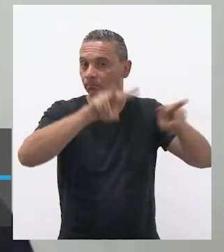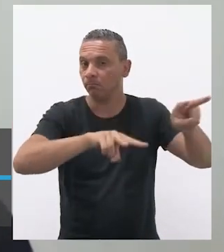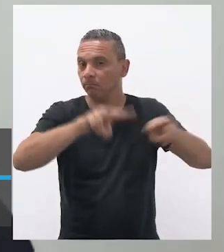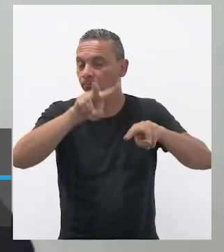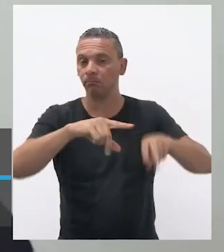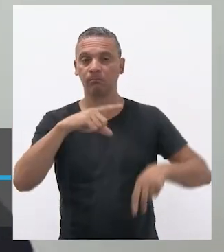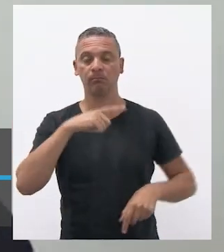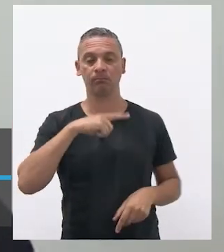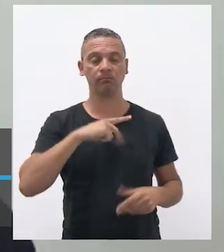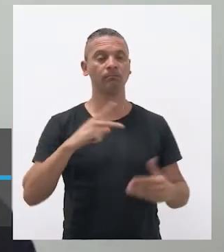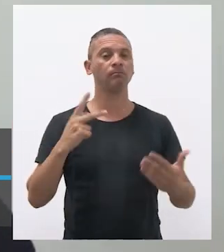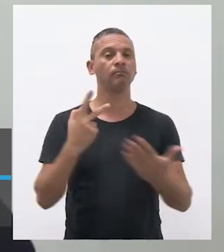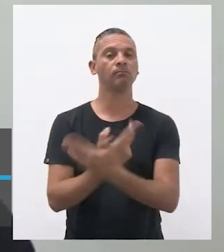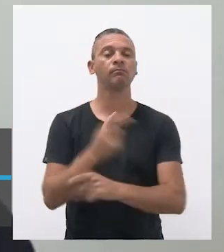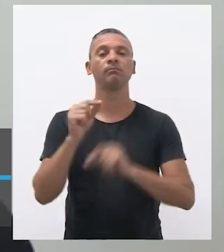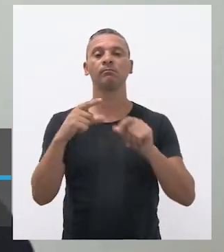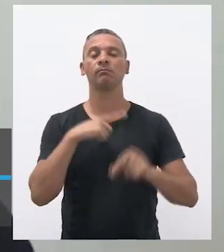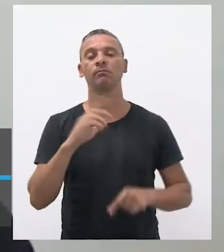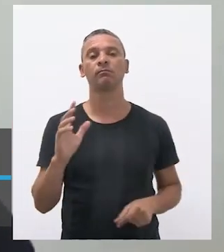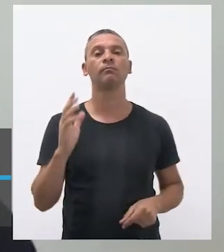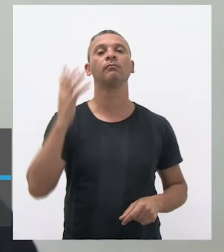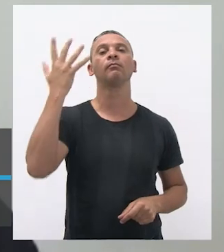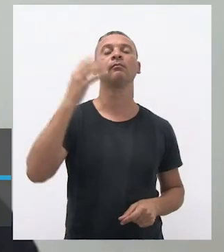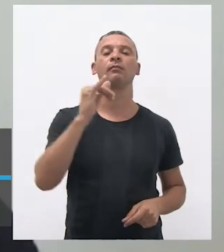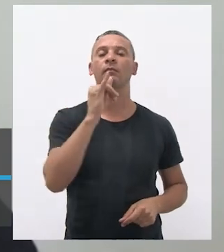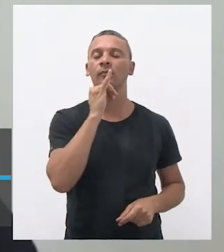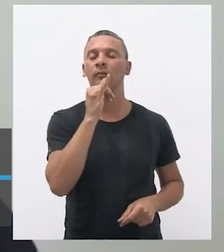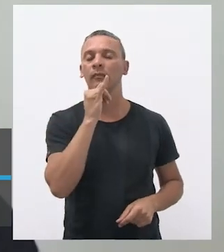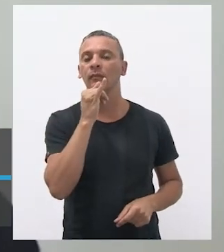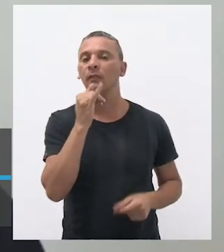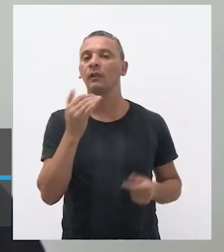sexual, afirmam que as mulheres são feias, né?